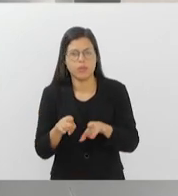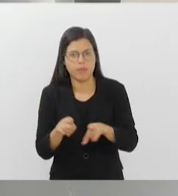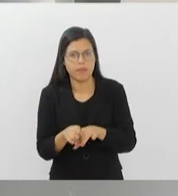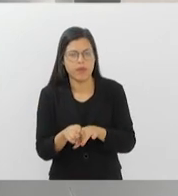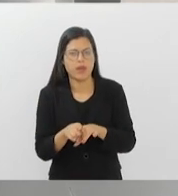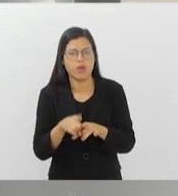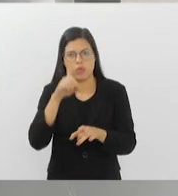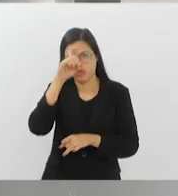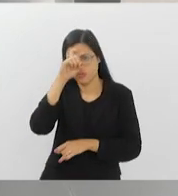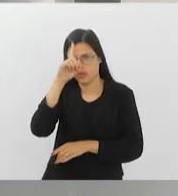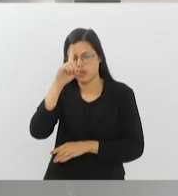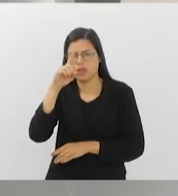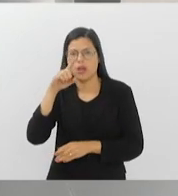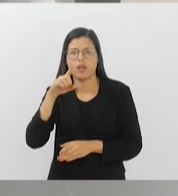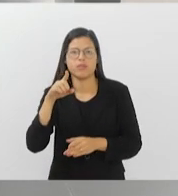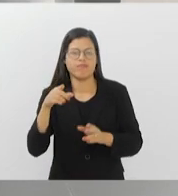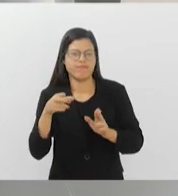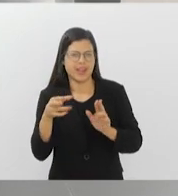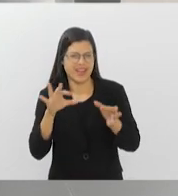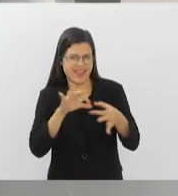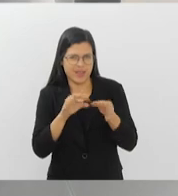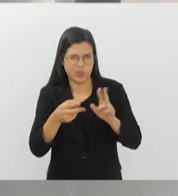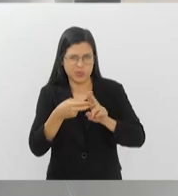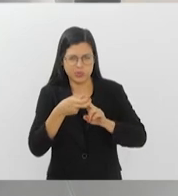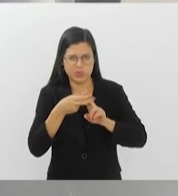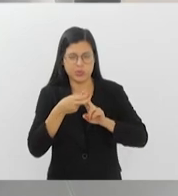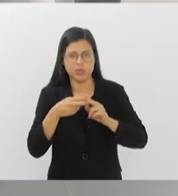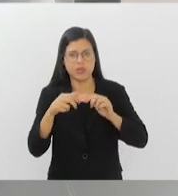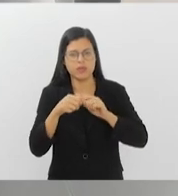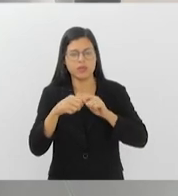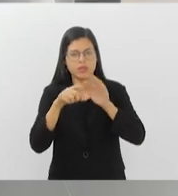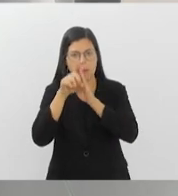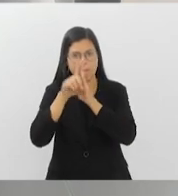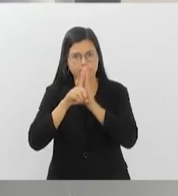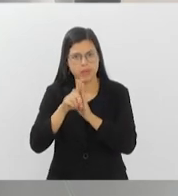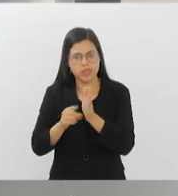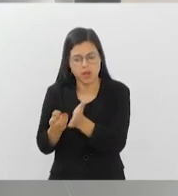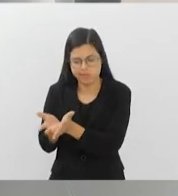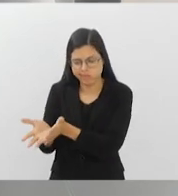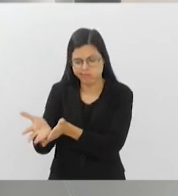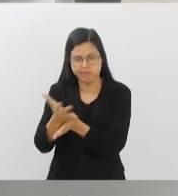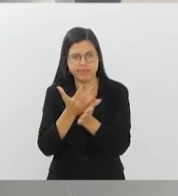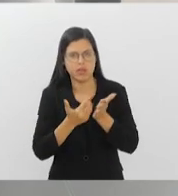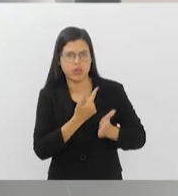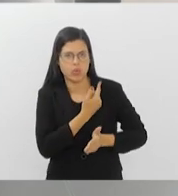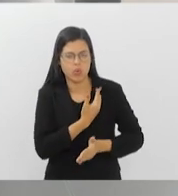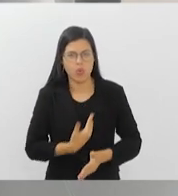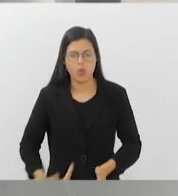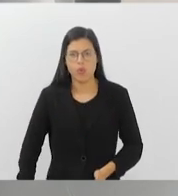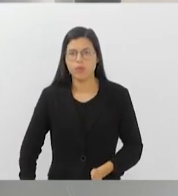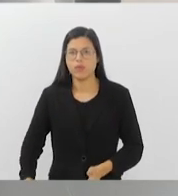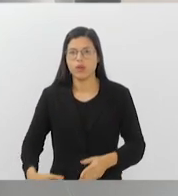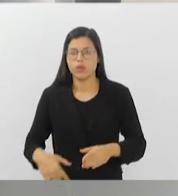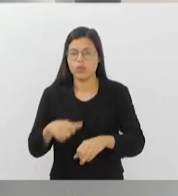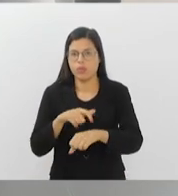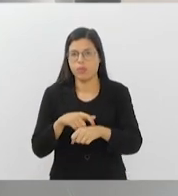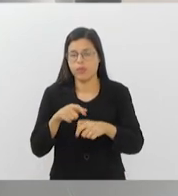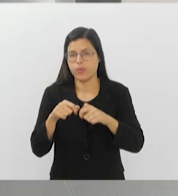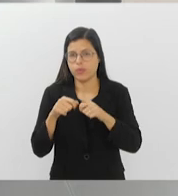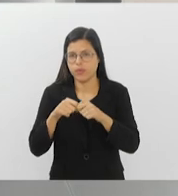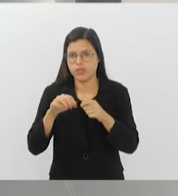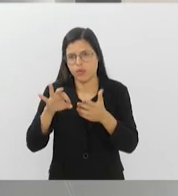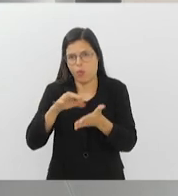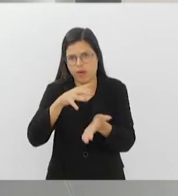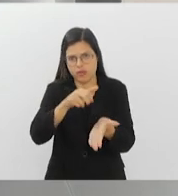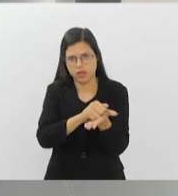hospitais públicos e conveniados do SUS, a realizarem pesquisa em bancos de dados do governo no momento da realização do cadastro do